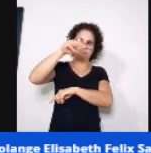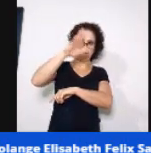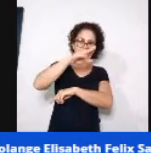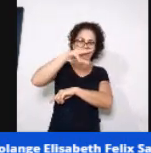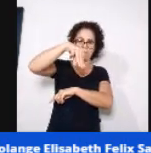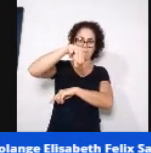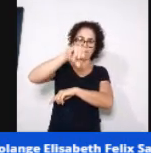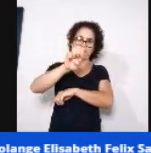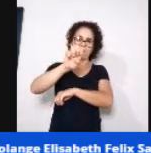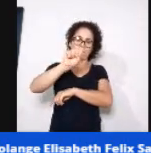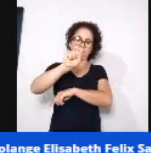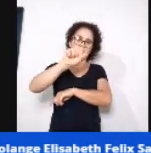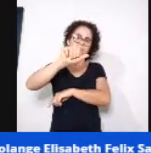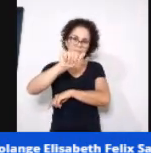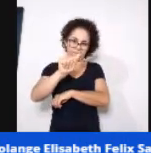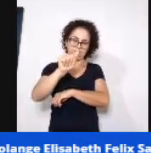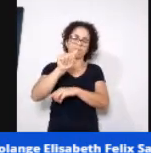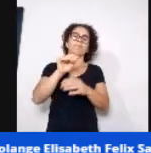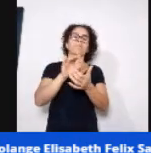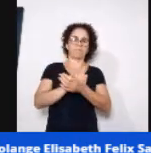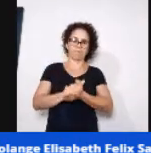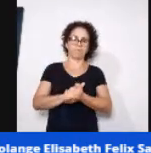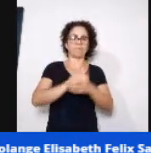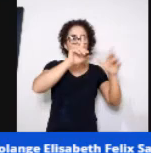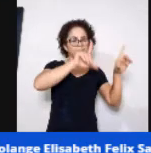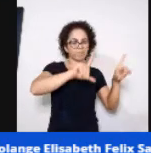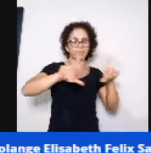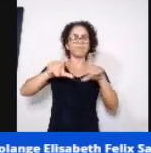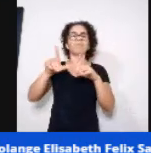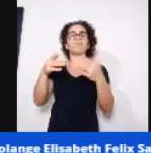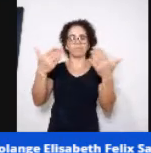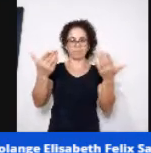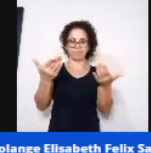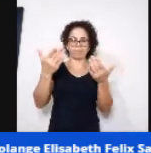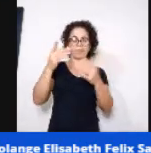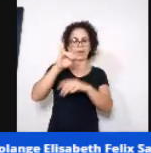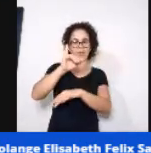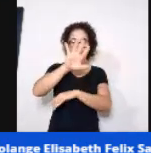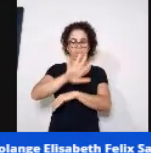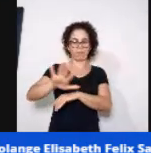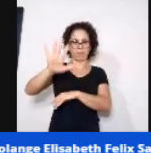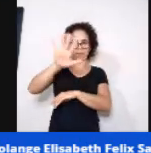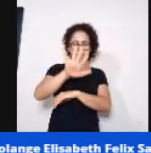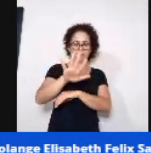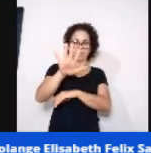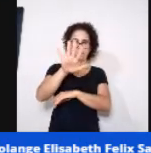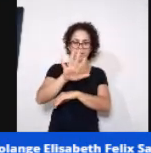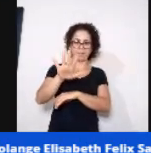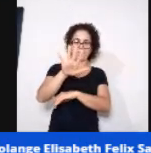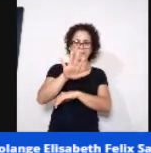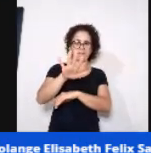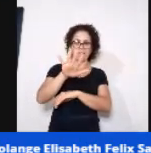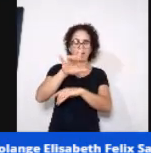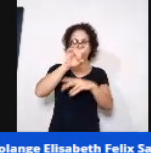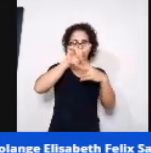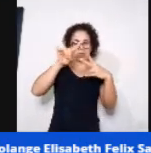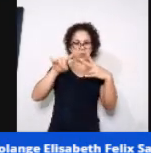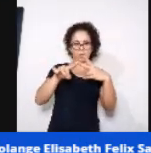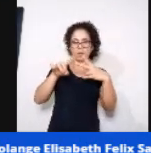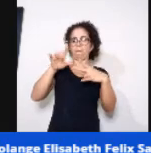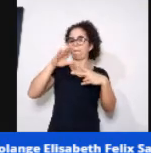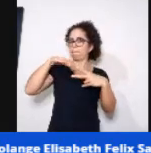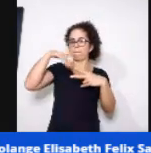E é isso, pessoal. Eu acho que essa imagem, né, foi as duas maiores loucuras da minha vida.